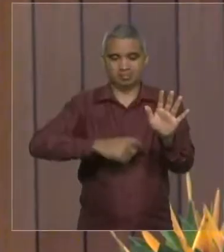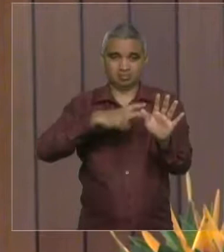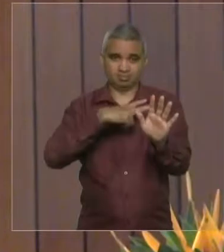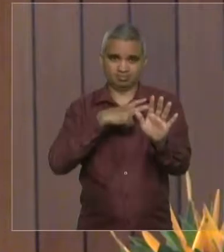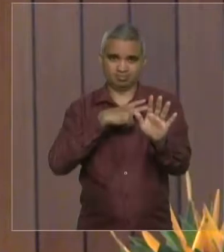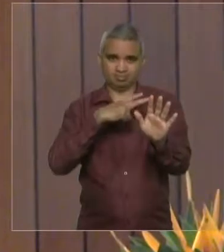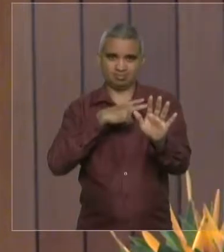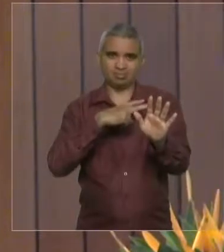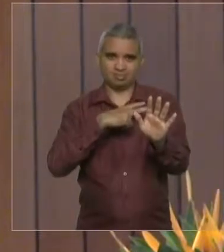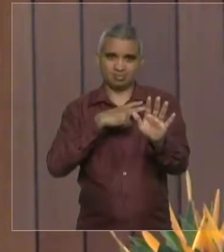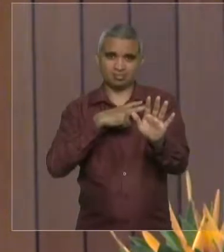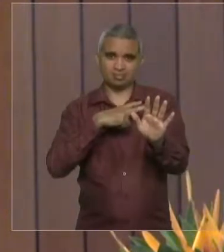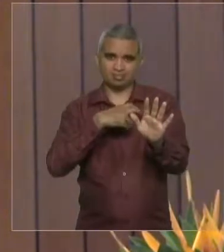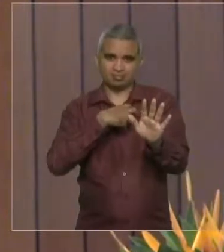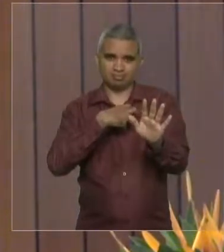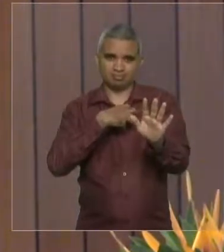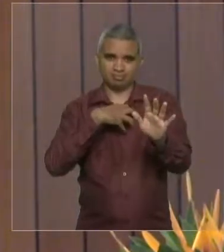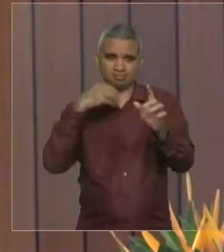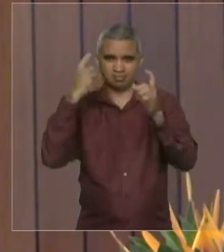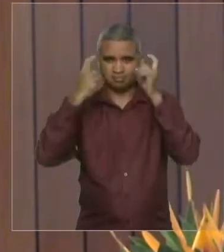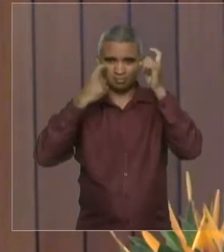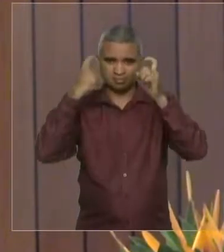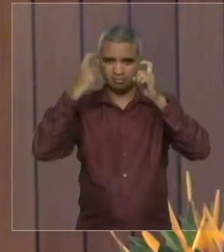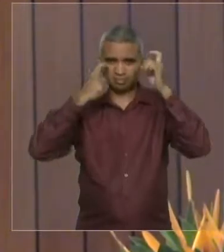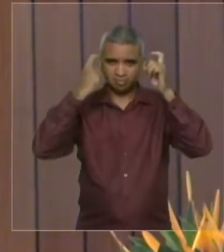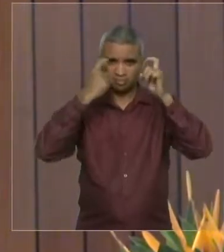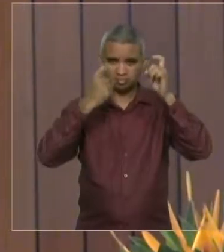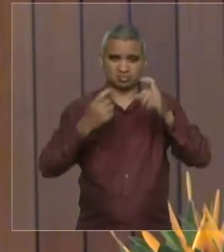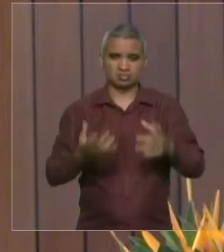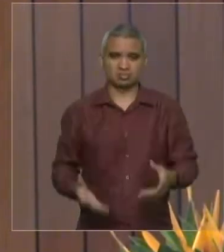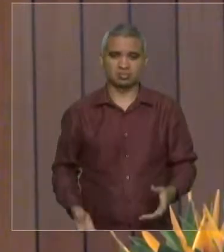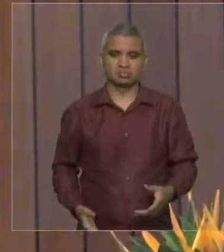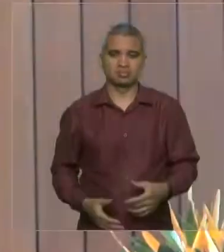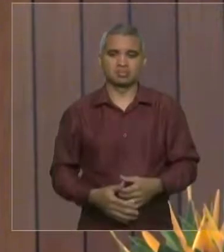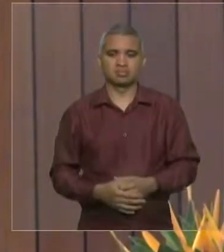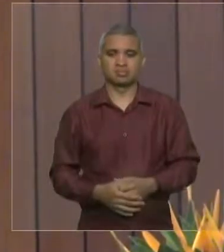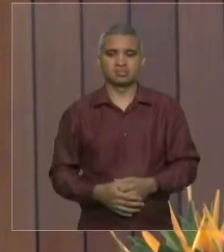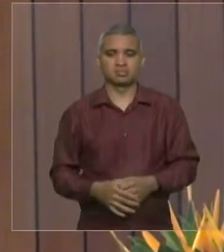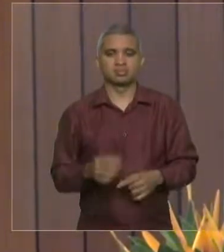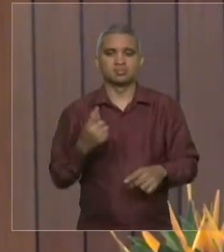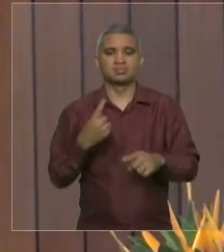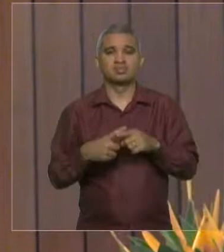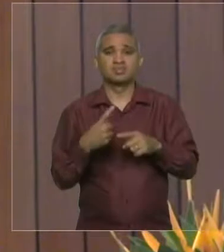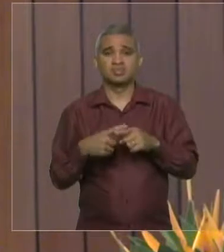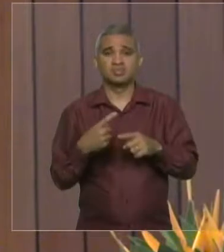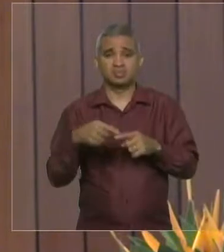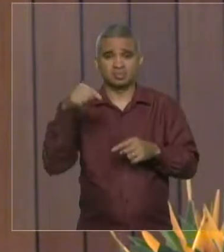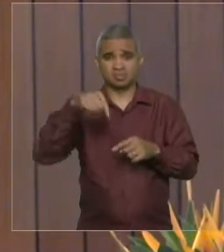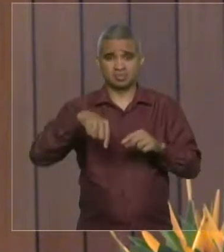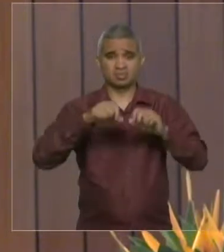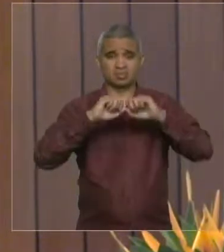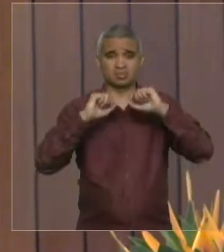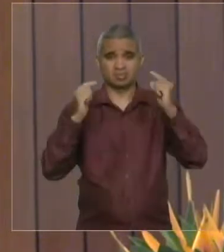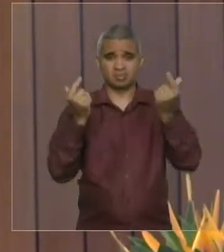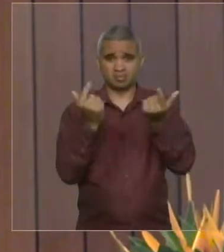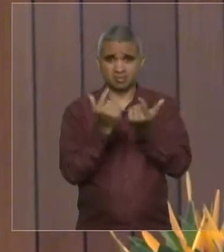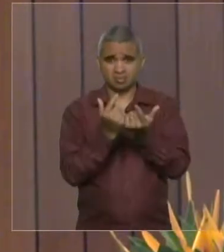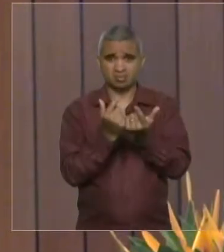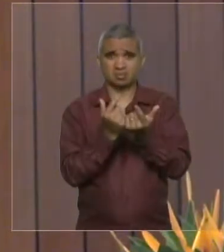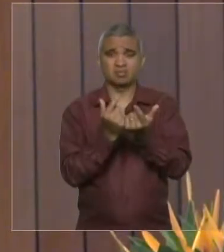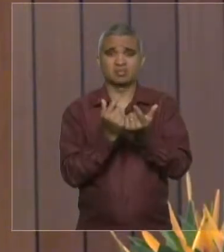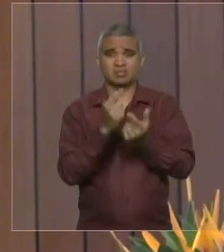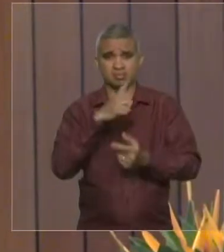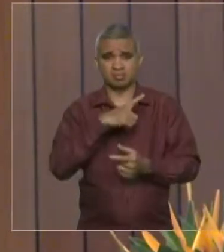preocupante. Isso é preocupante porque torna o legislativo, muitas vezes, que exerce uma